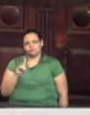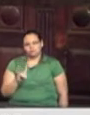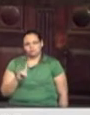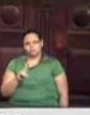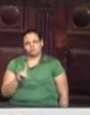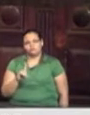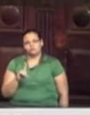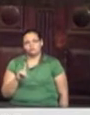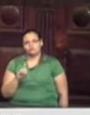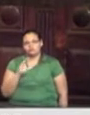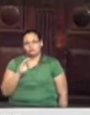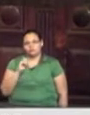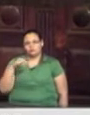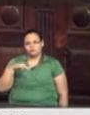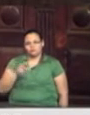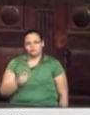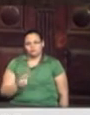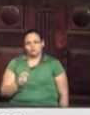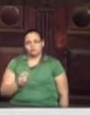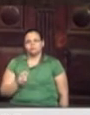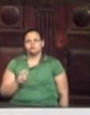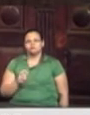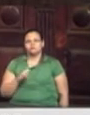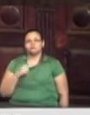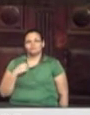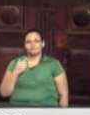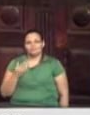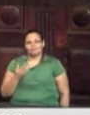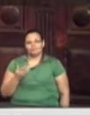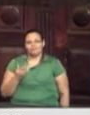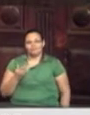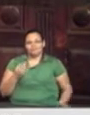e pelo Conte Bittencourt. Na íntegra,